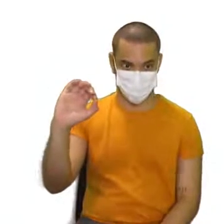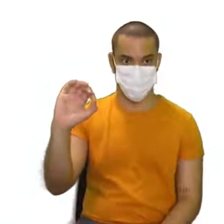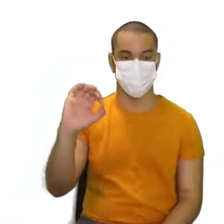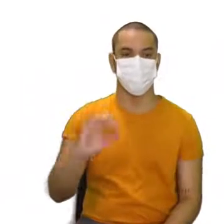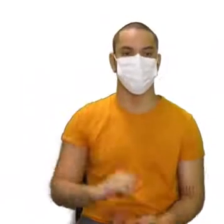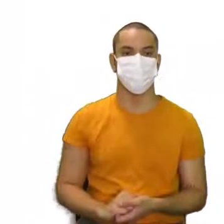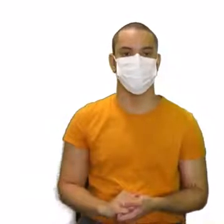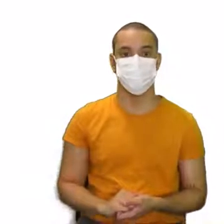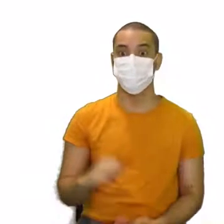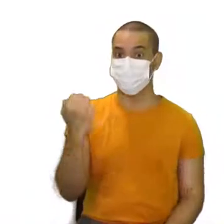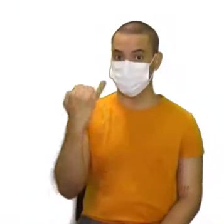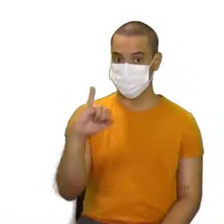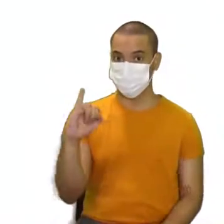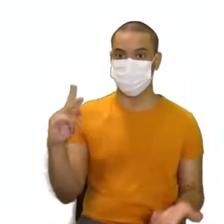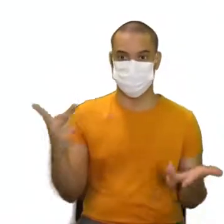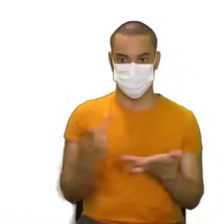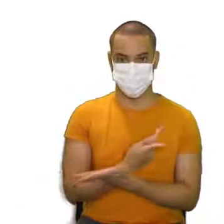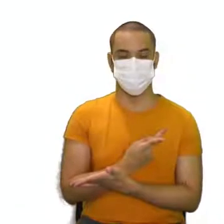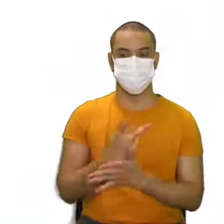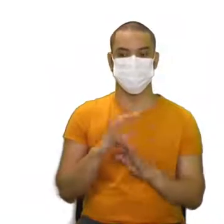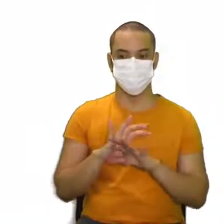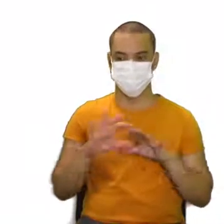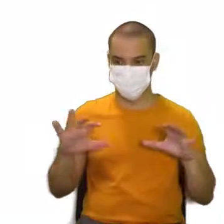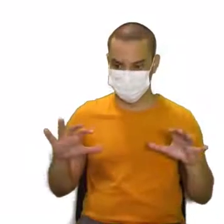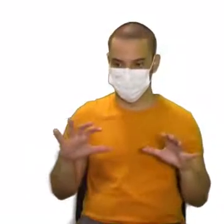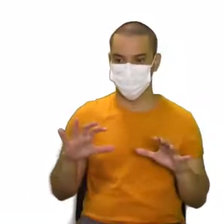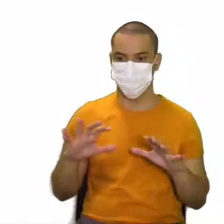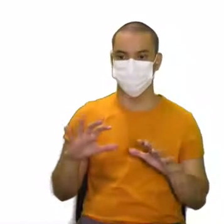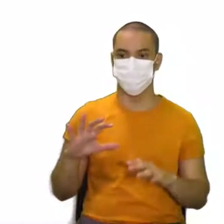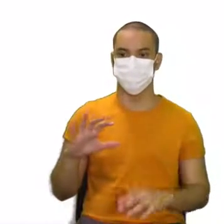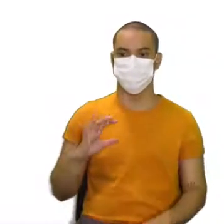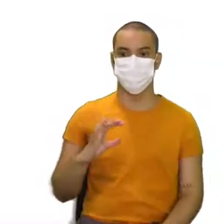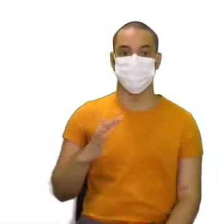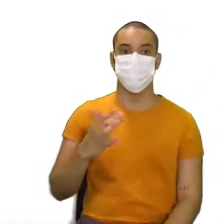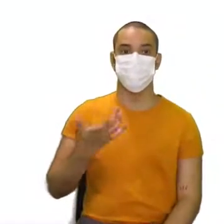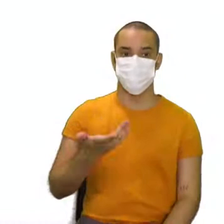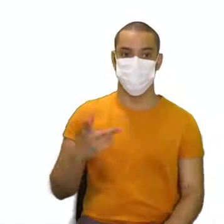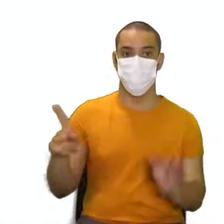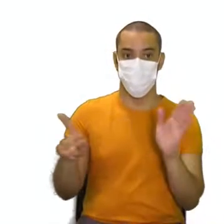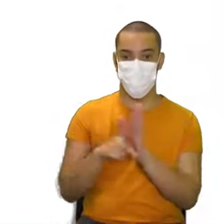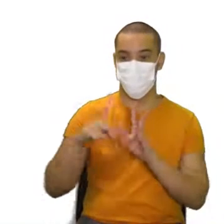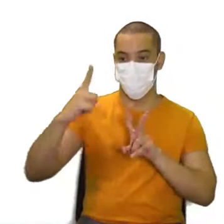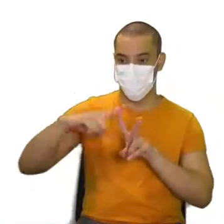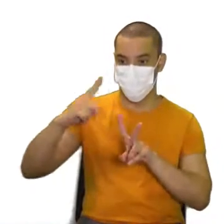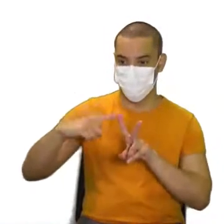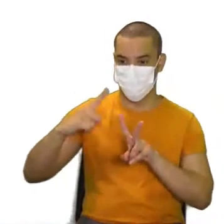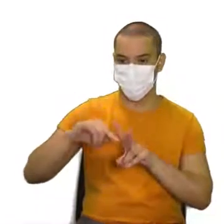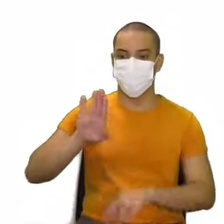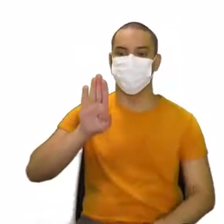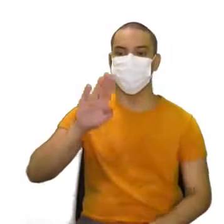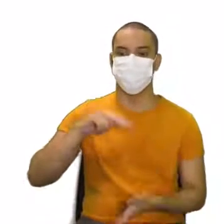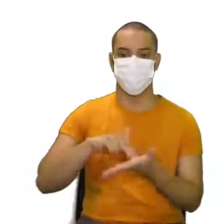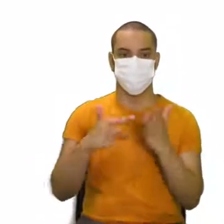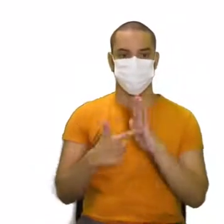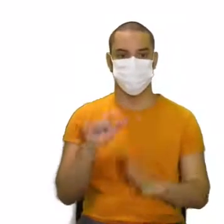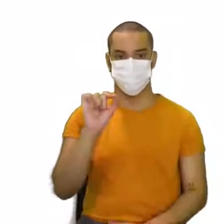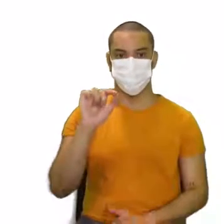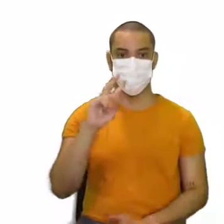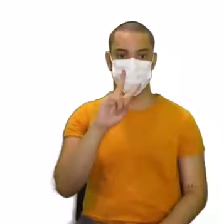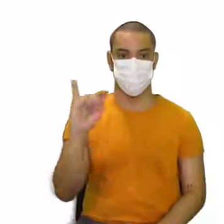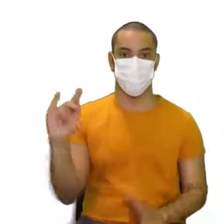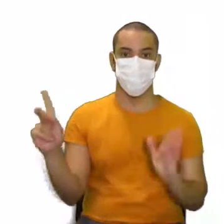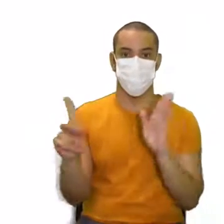Então se essa carga se desloca em uma direção perpendicular ao vetor B Ela ficará